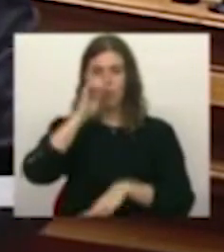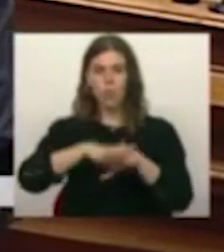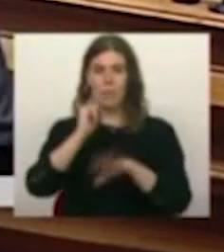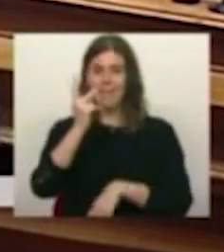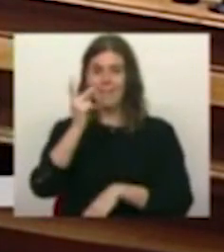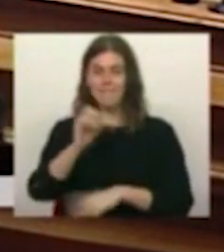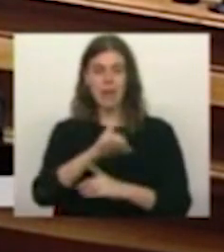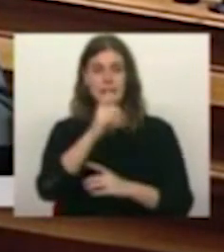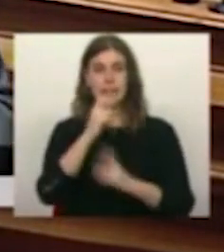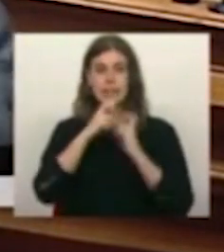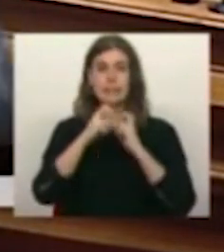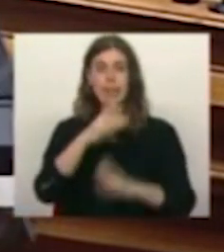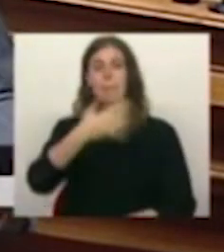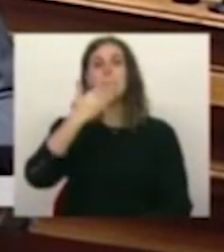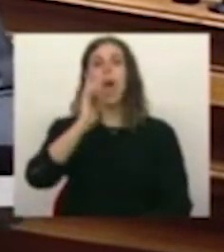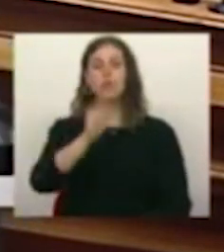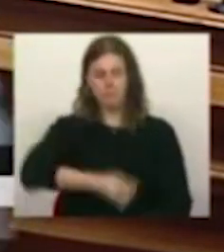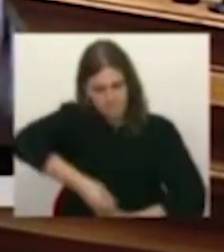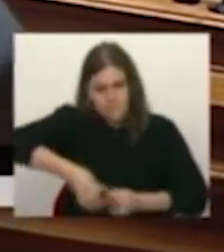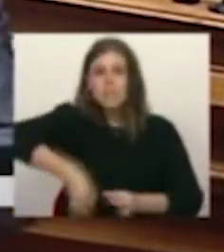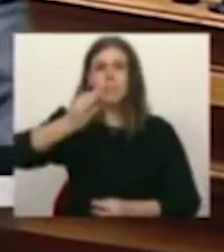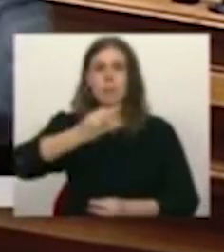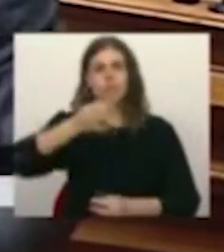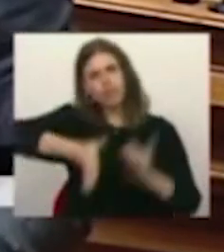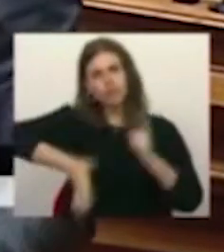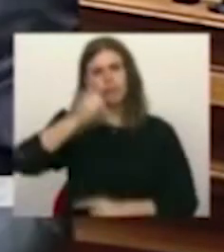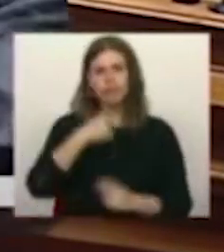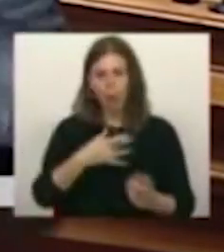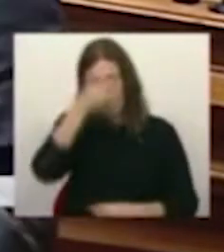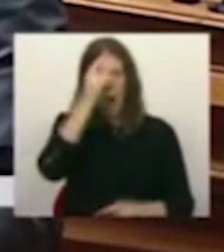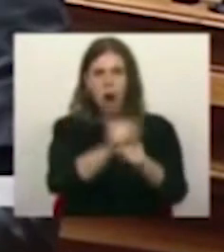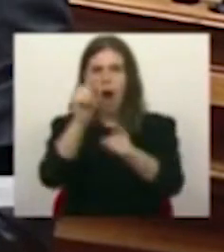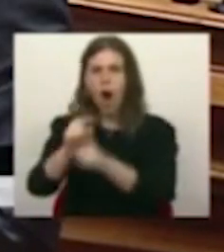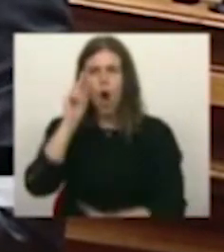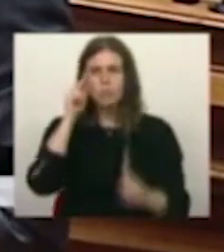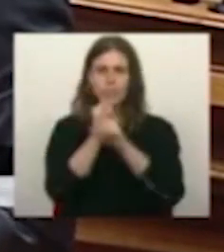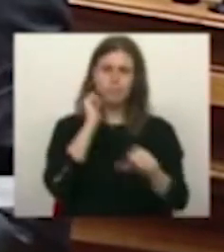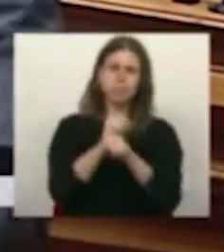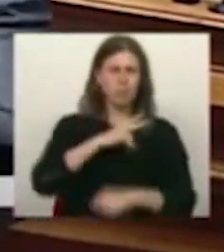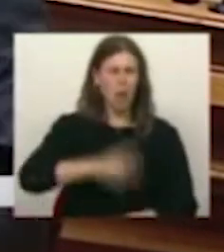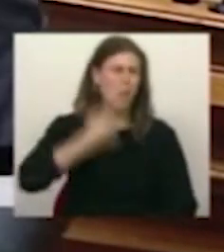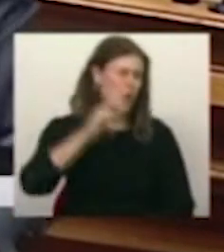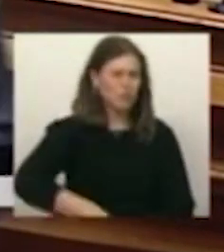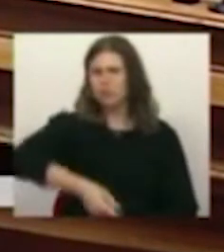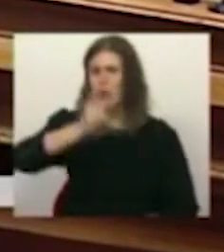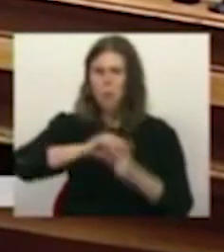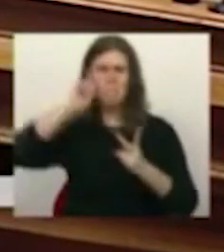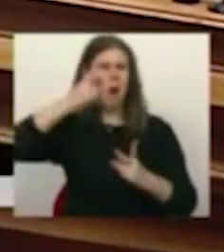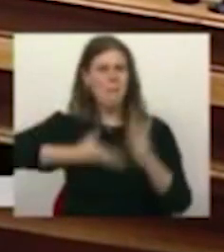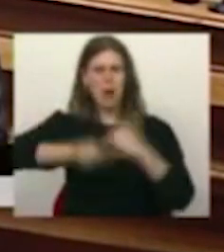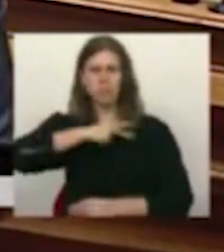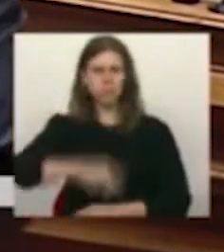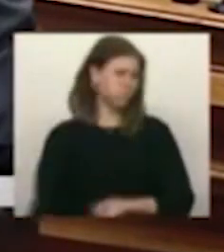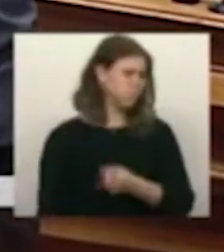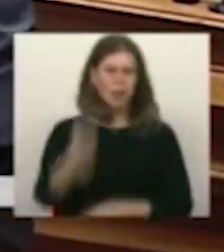para a eletricidade. Obrigado. E o que nós pedimos é que de uma vez por todas consigam corrigir para não bloquear mais Portugal, para não penalizar mais